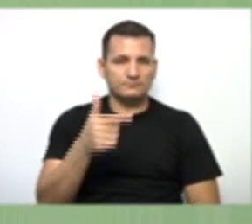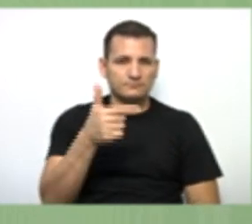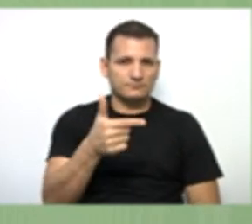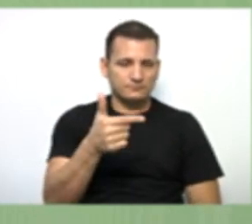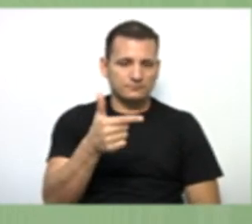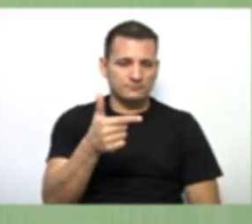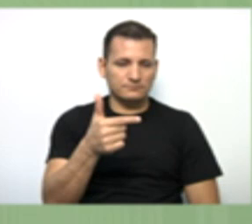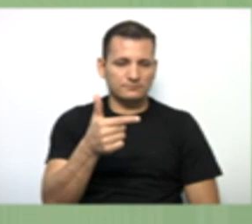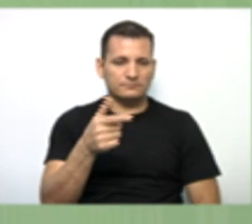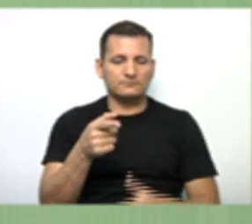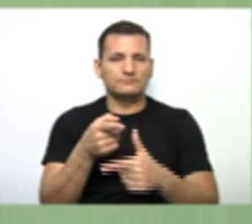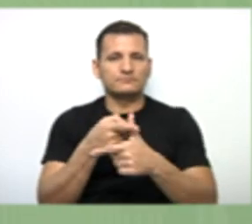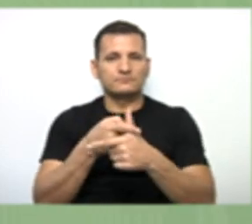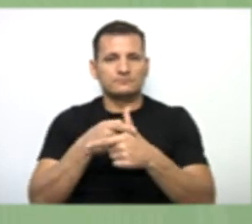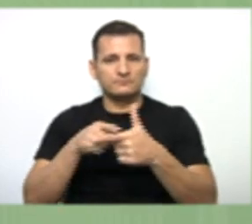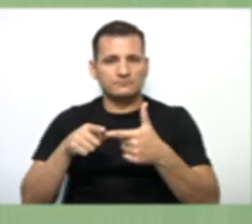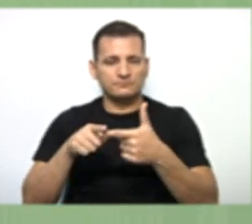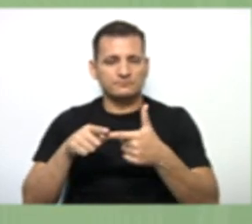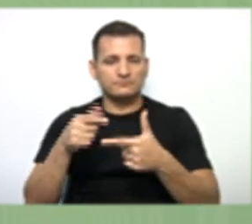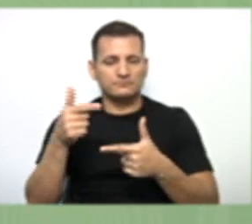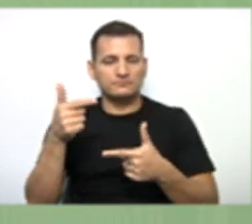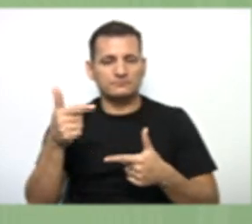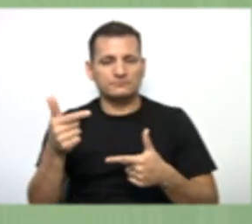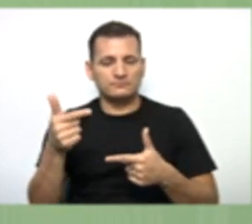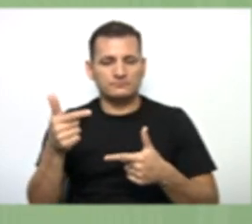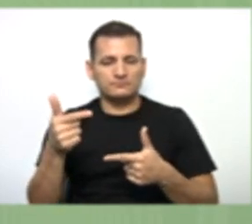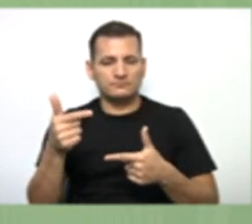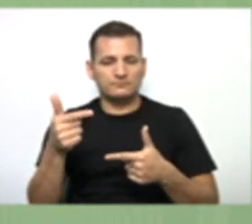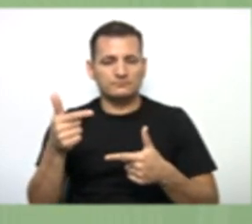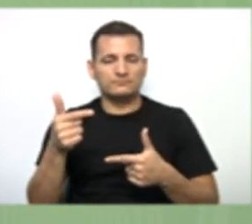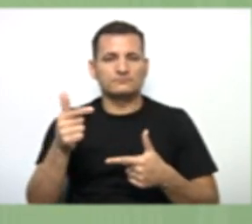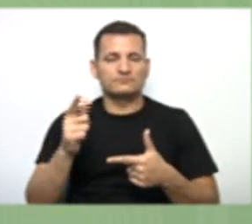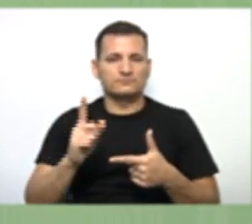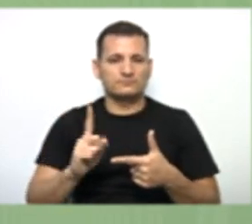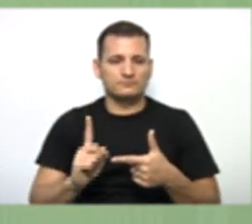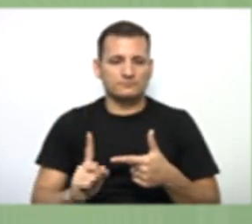2 na base 10. Aí divido por 1.